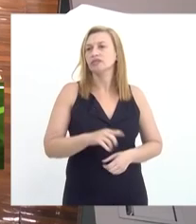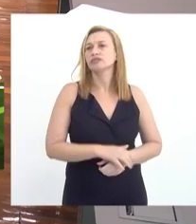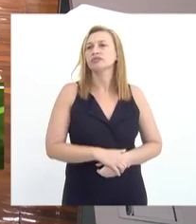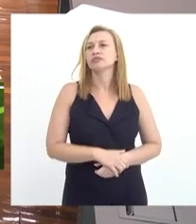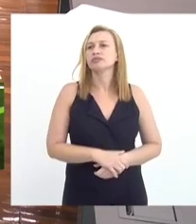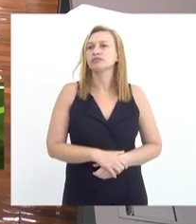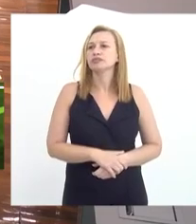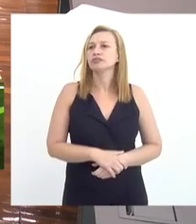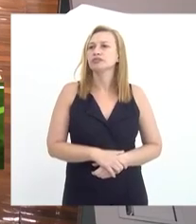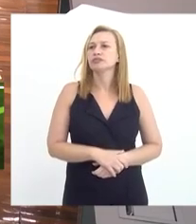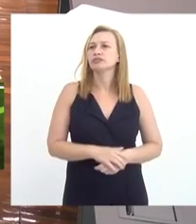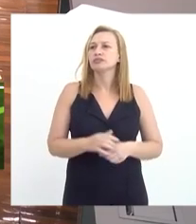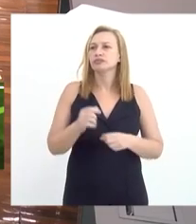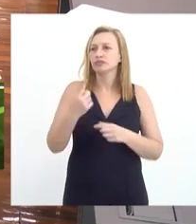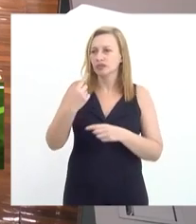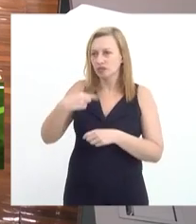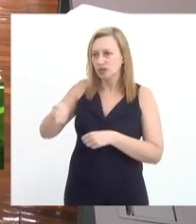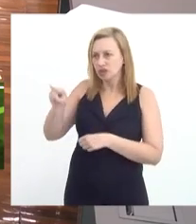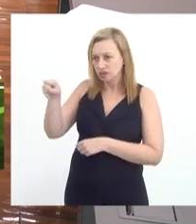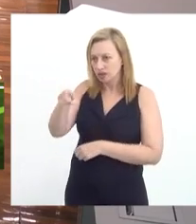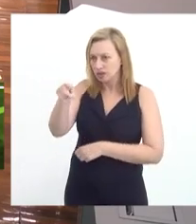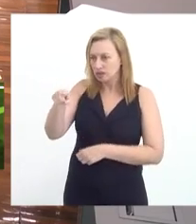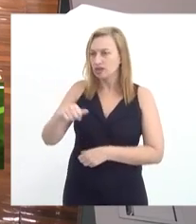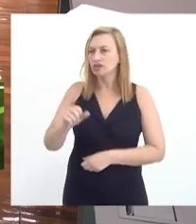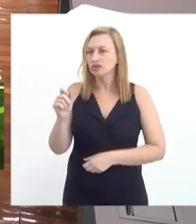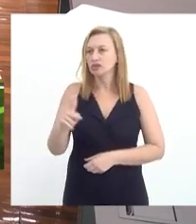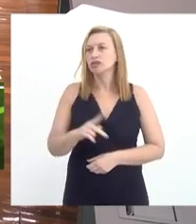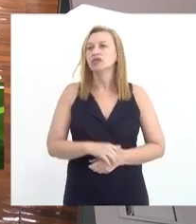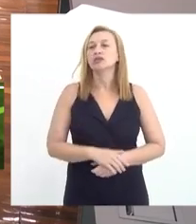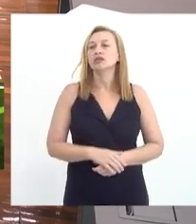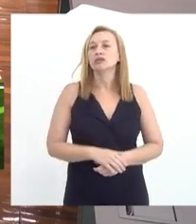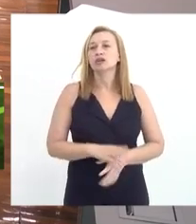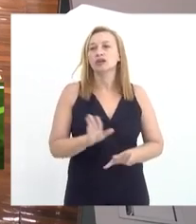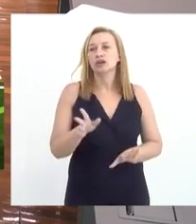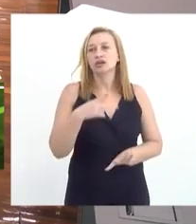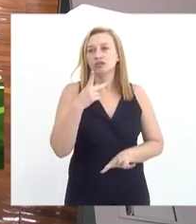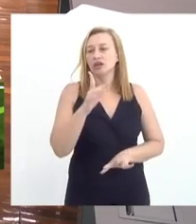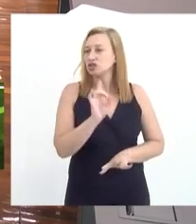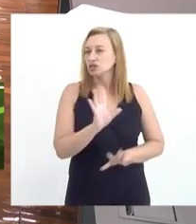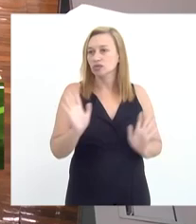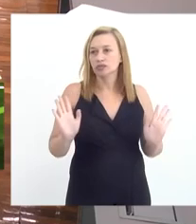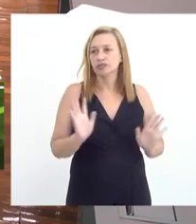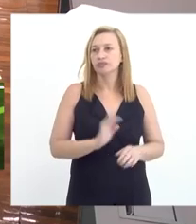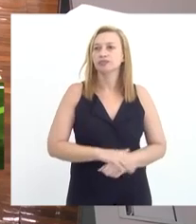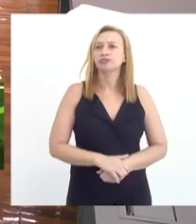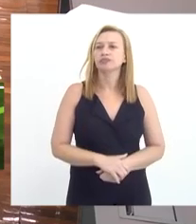Mandar para o Tá Então senhor presidente O comentário Era apenas Esse